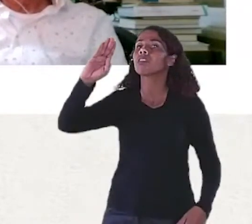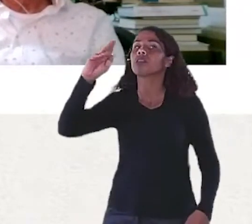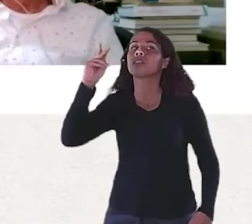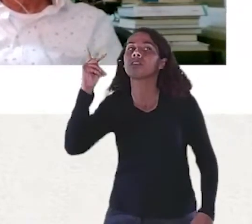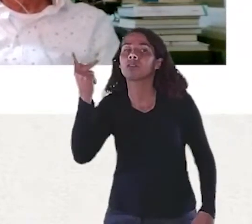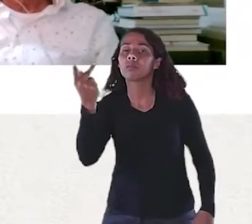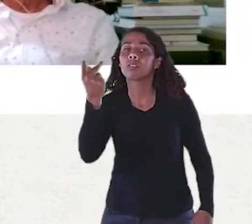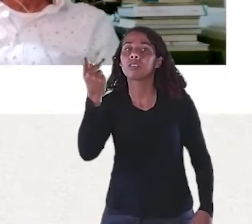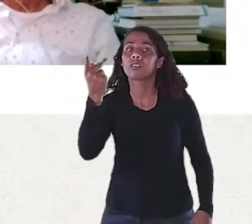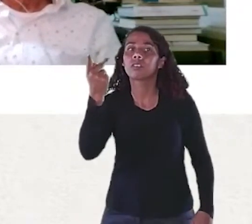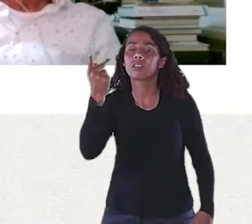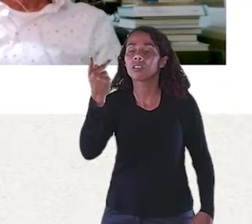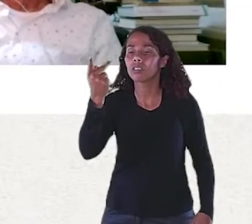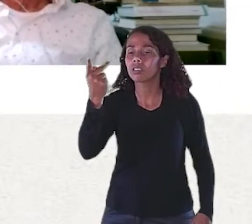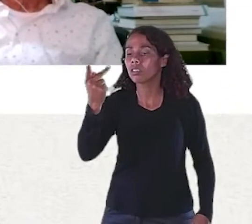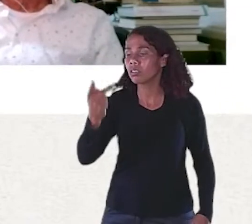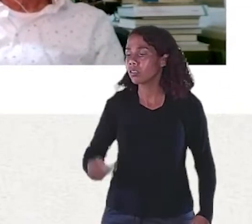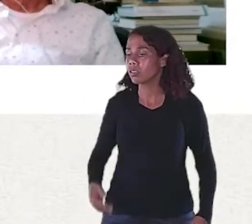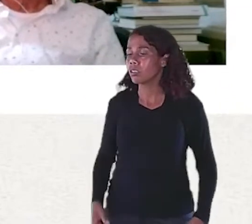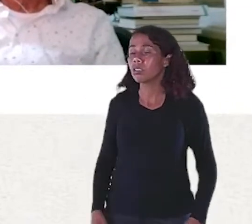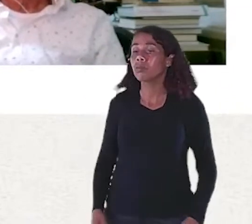para o país e para o mundo.